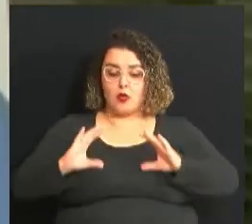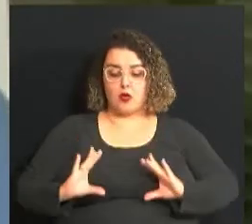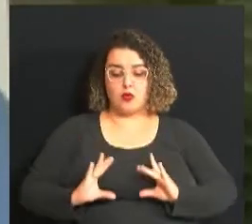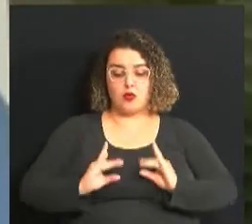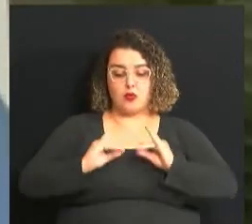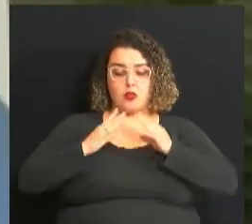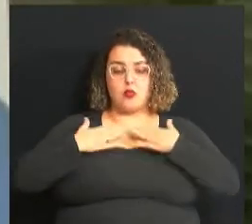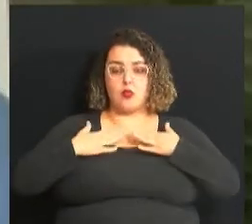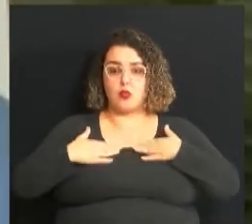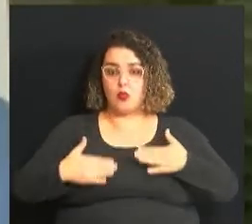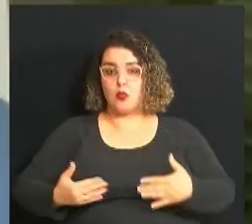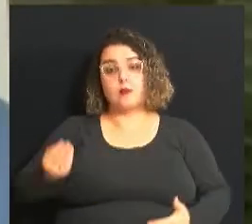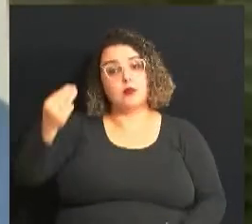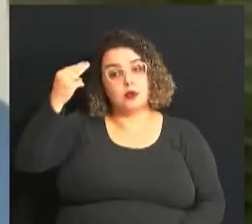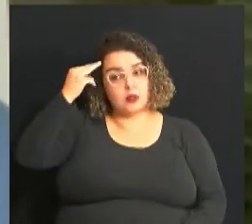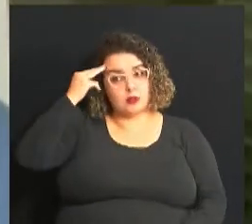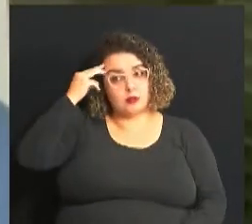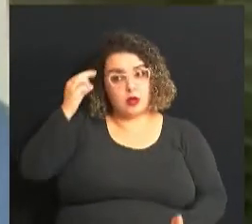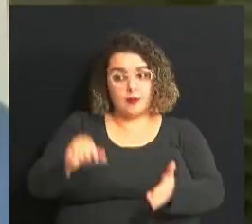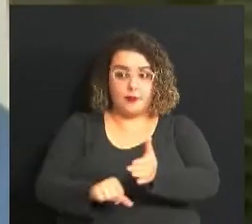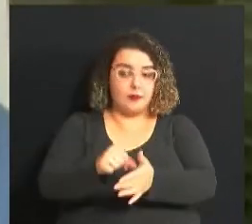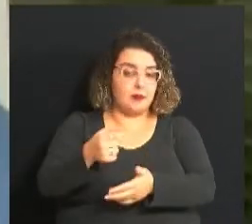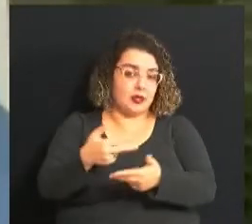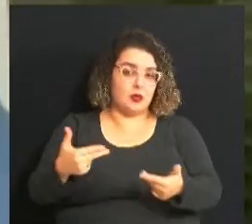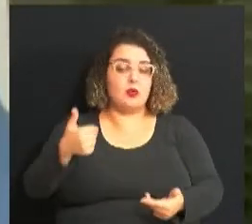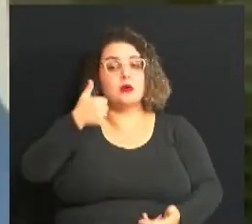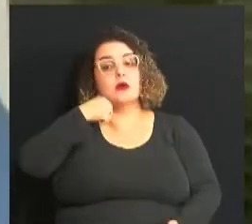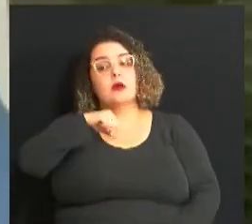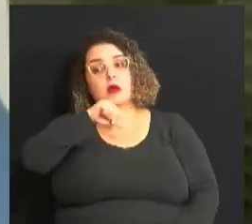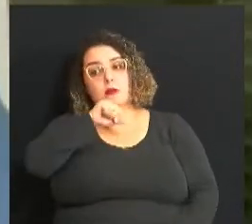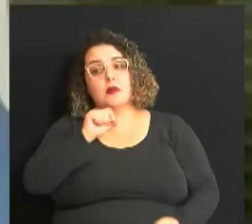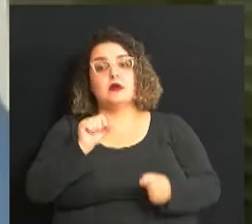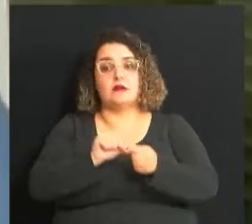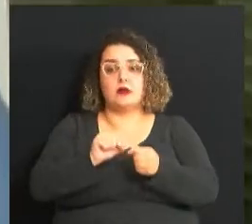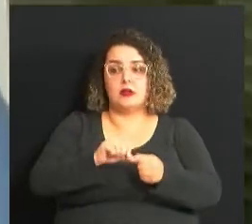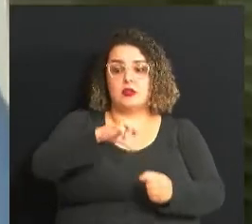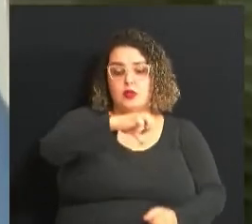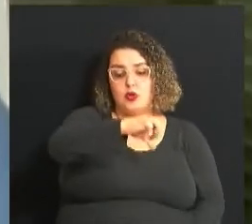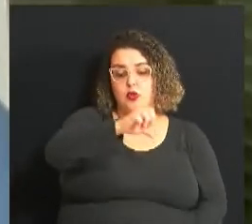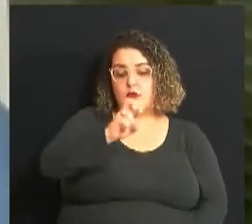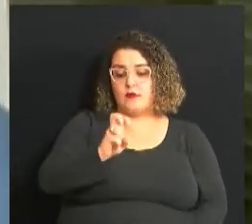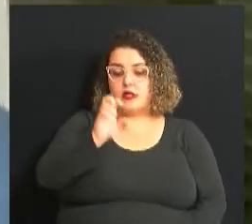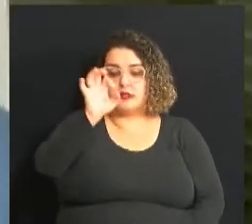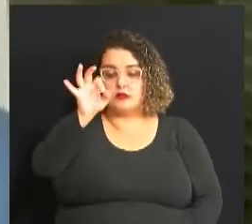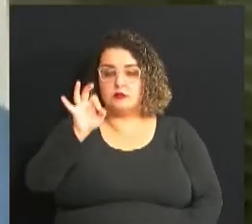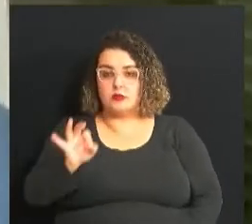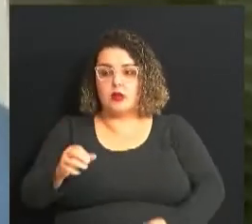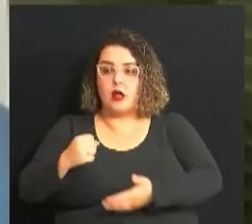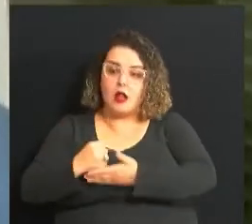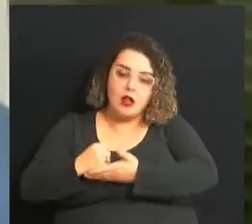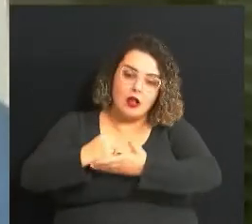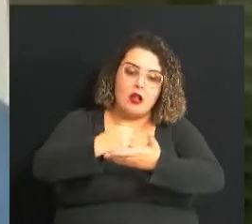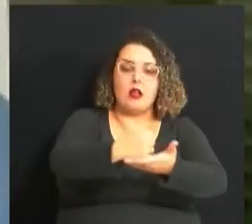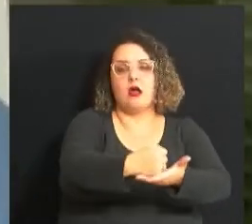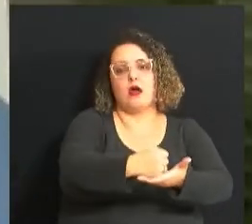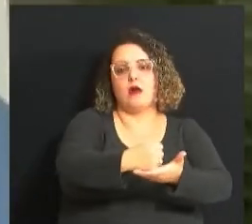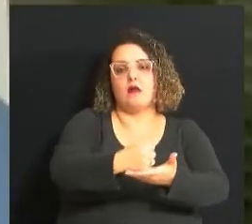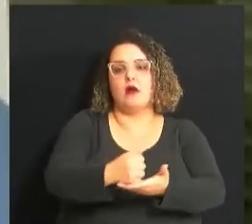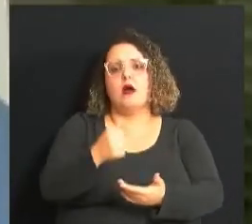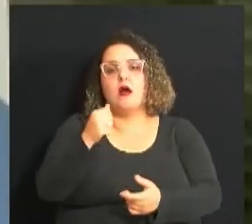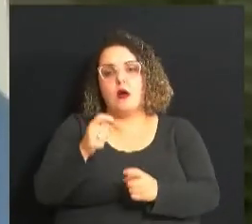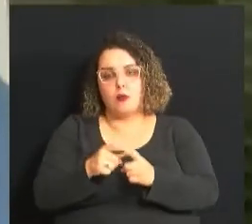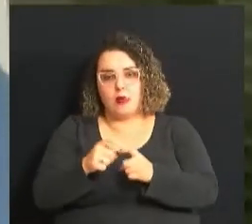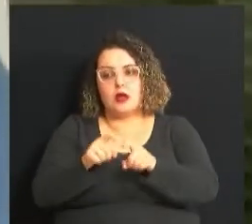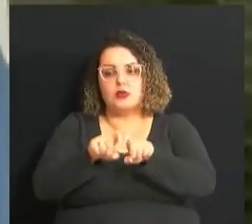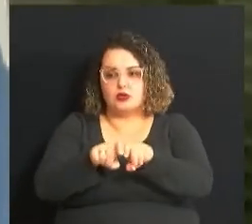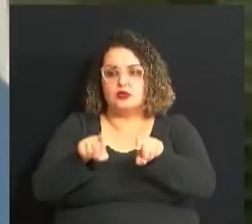corpo e na mente, a primeira coisa que a mãe faz, 95% das mães levam a menina ao ginecologista. Eu imagino